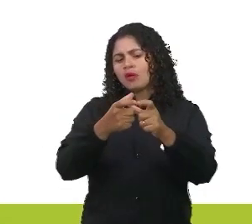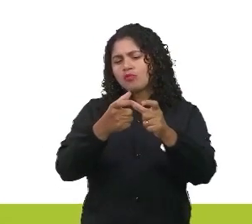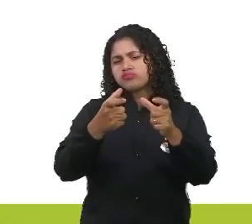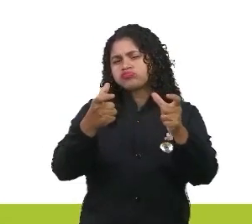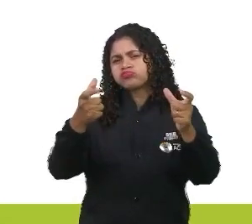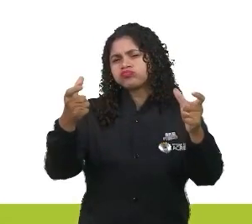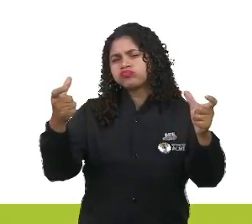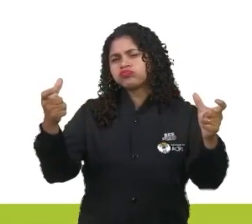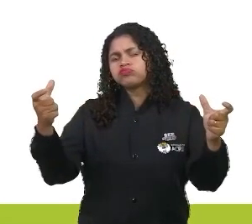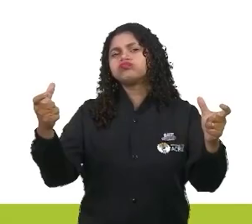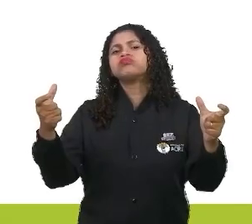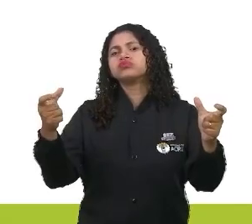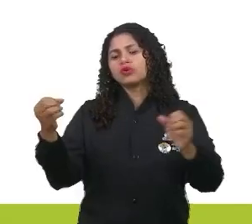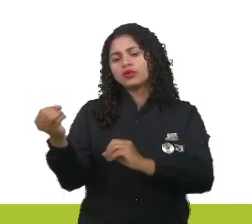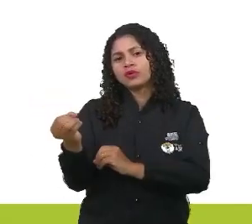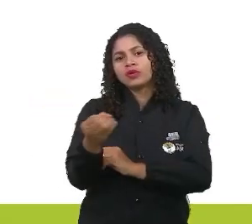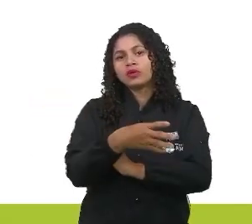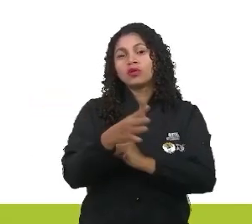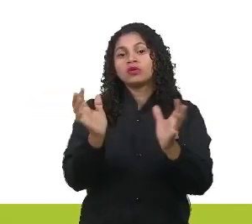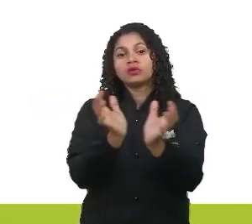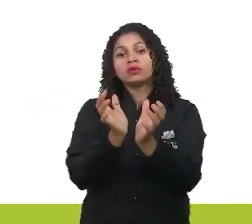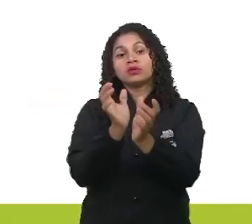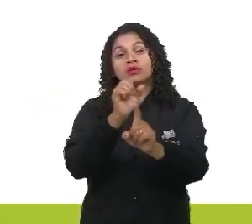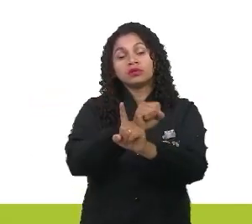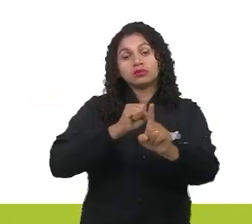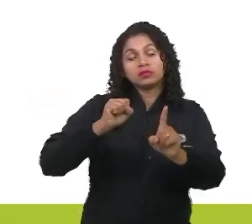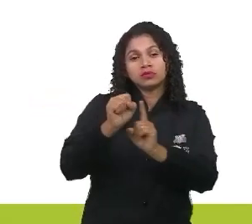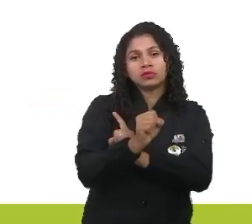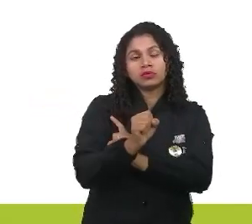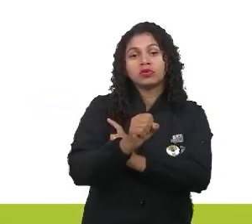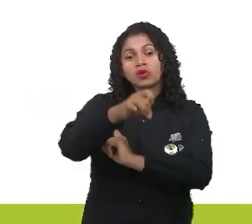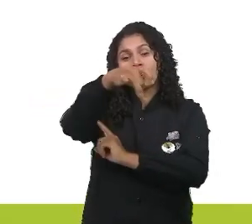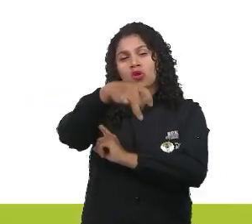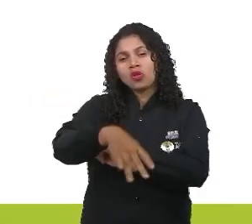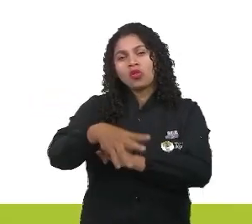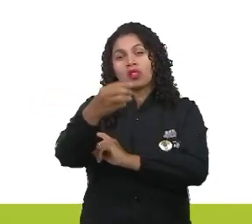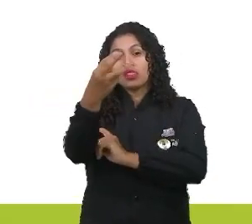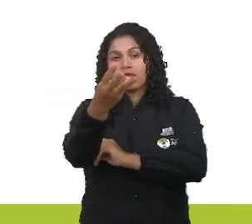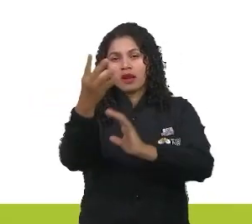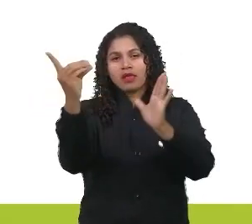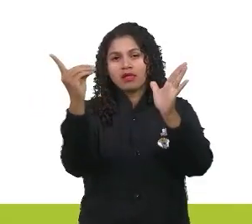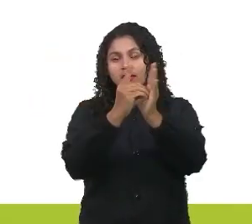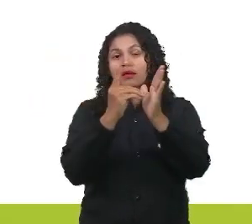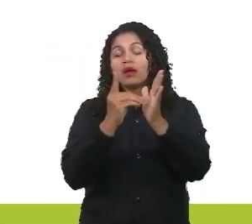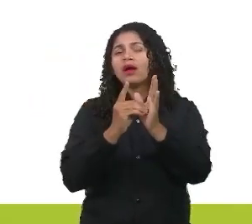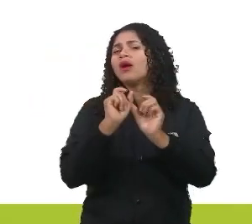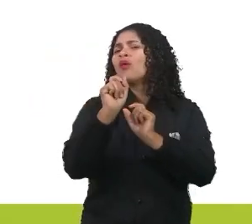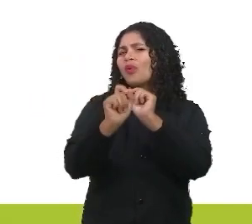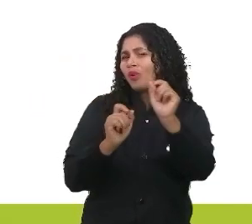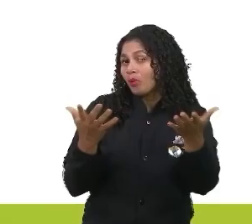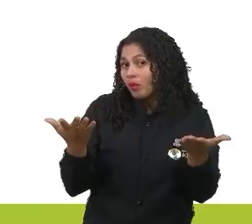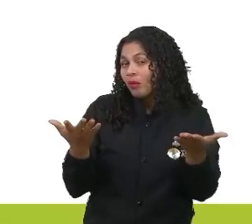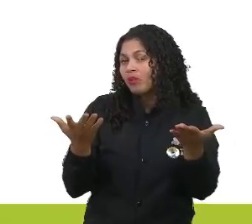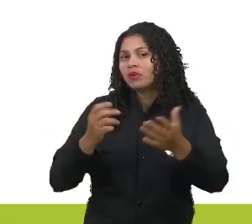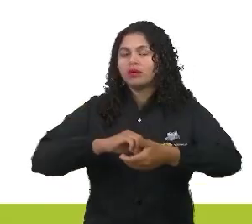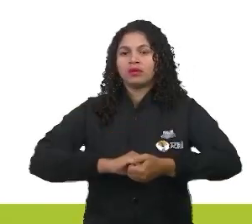chamados novos movimentos sociais nas últimas 3 décadas é a letra